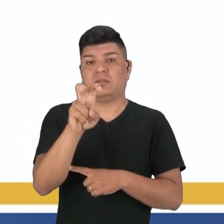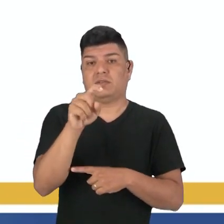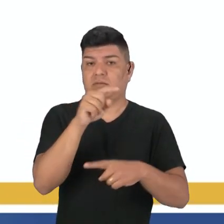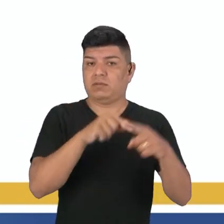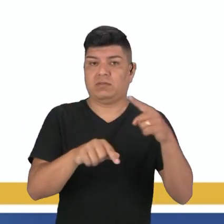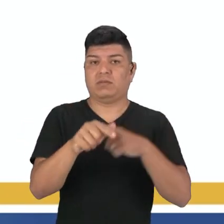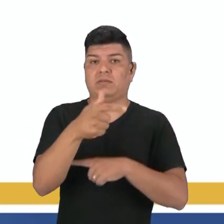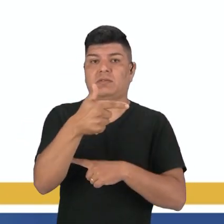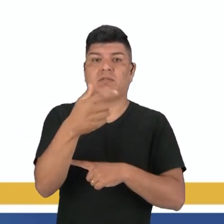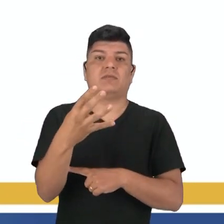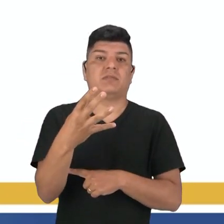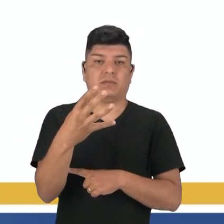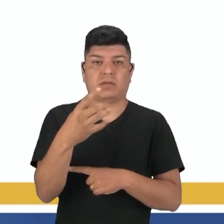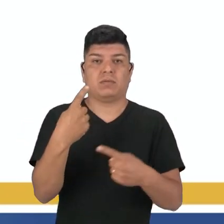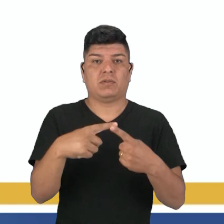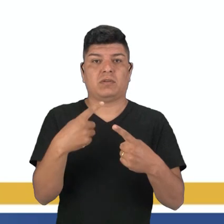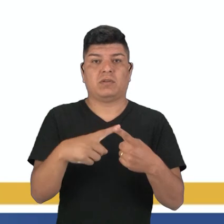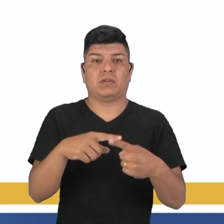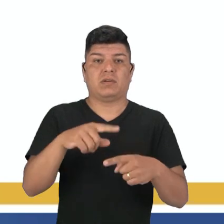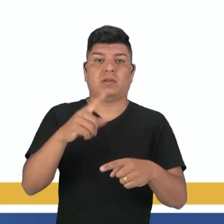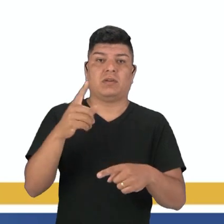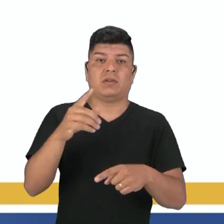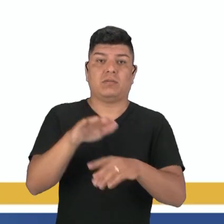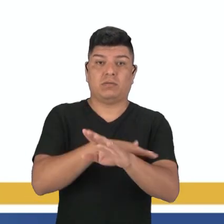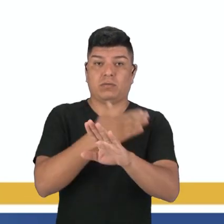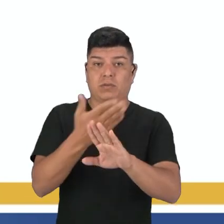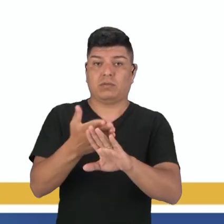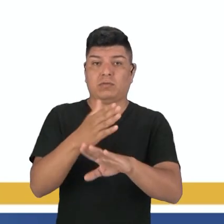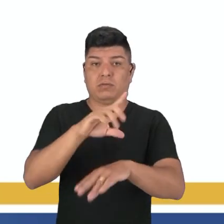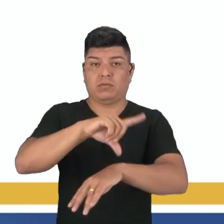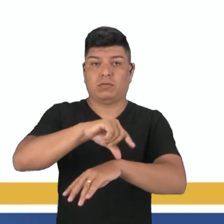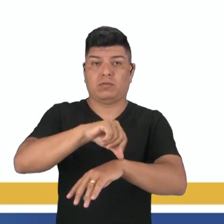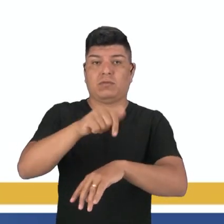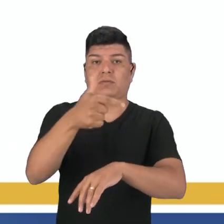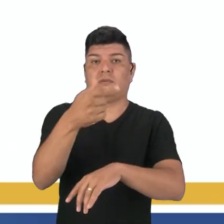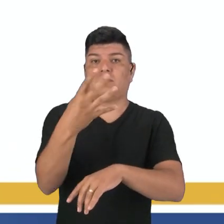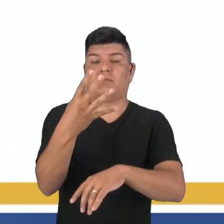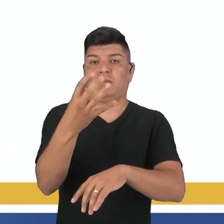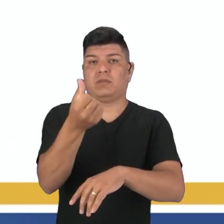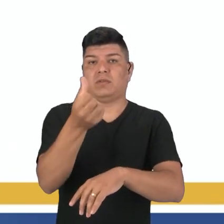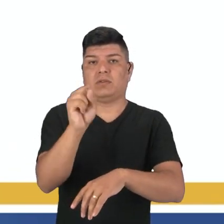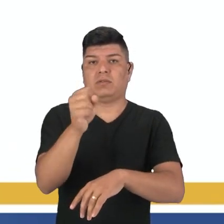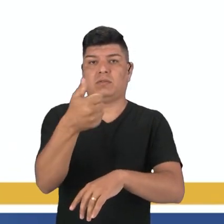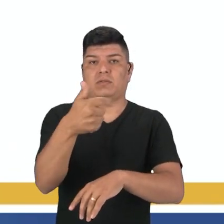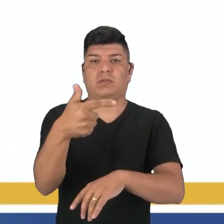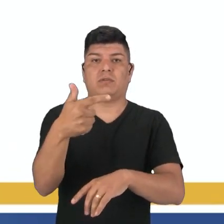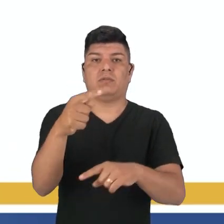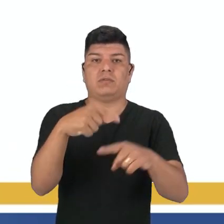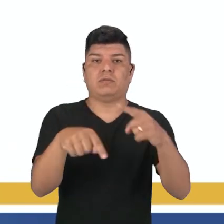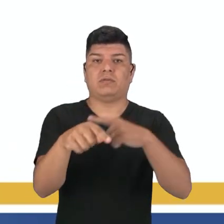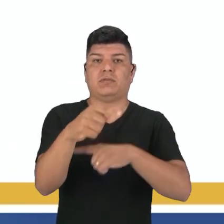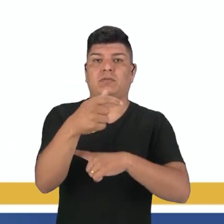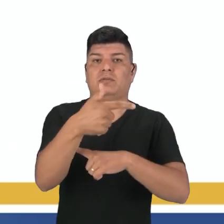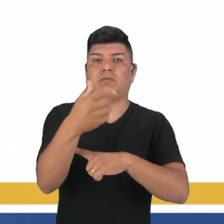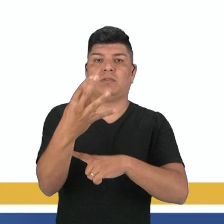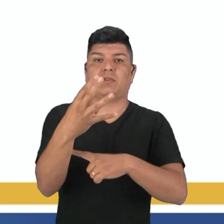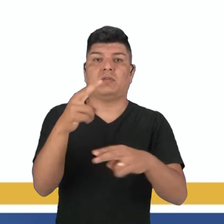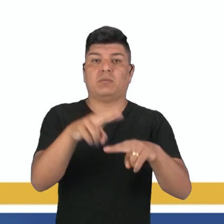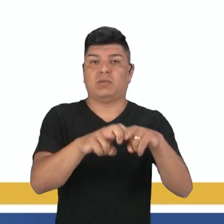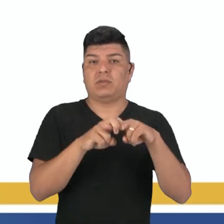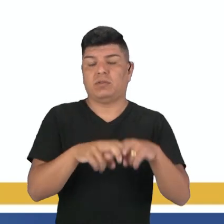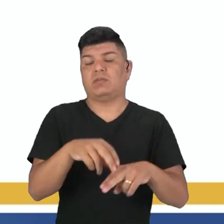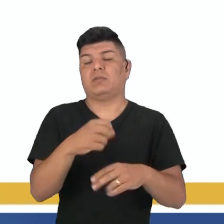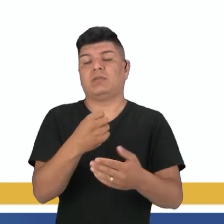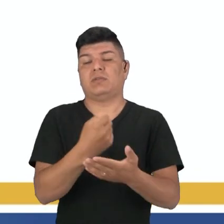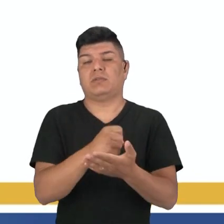de 24, né? Como um dia tem 24 horas. Então, note que 6, 8 e 12 são divisores de 24 e é por isso que os remédios são